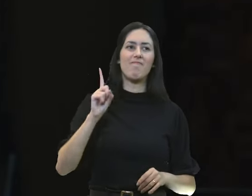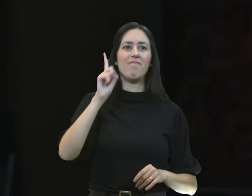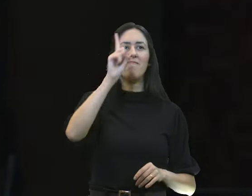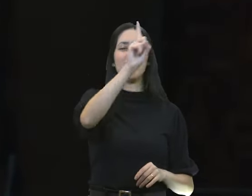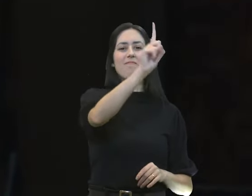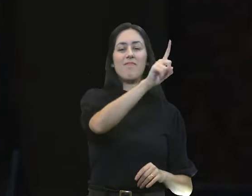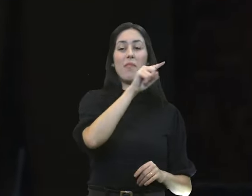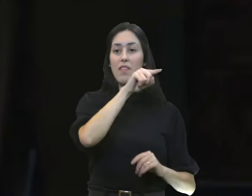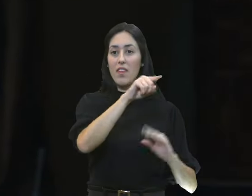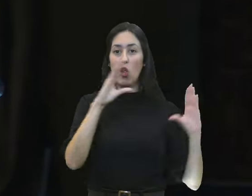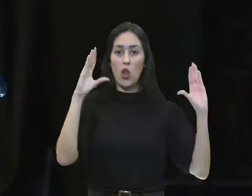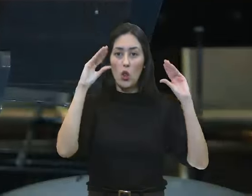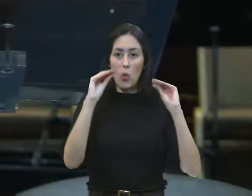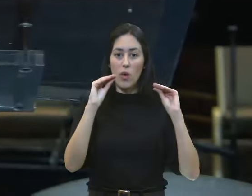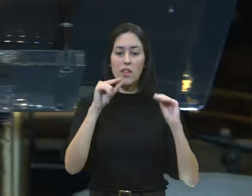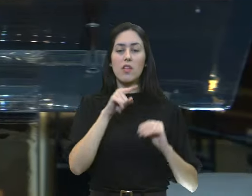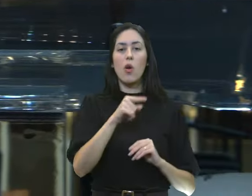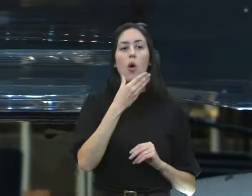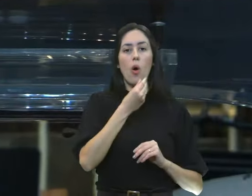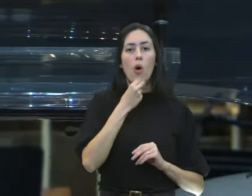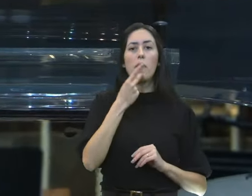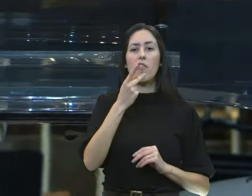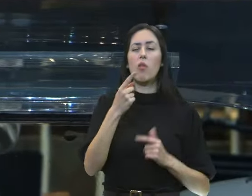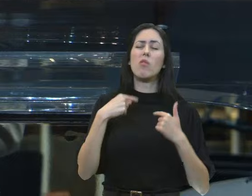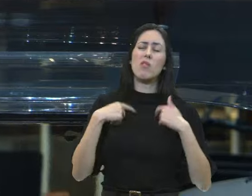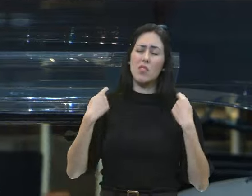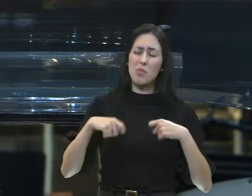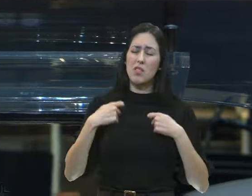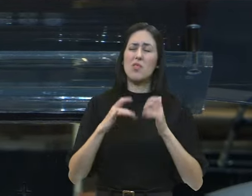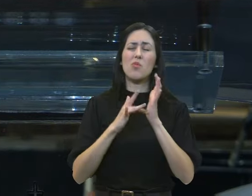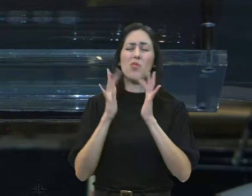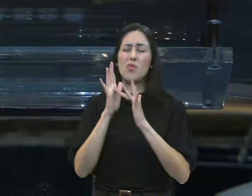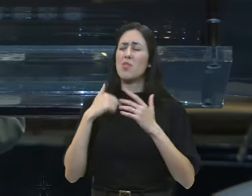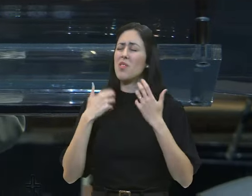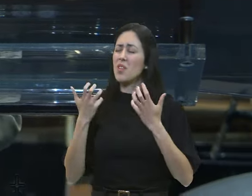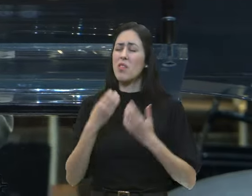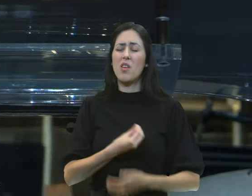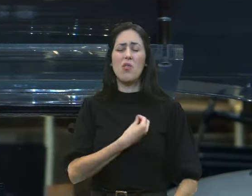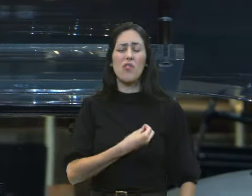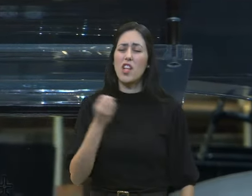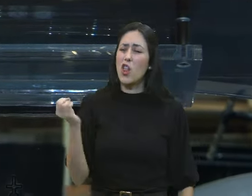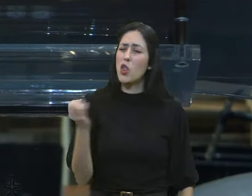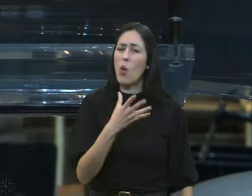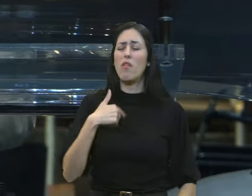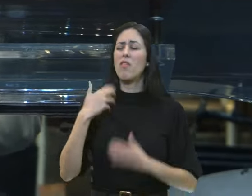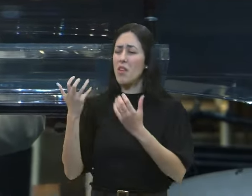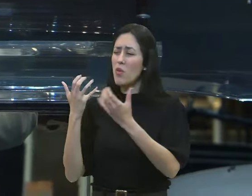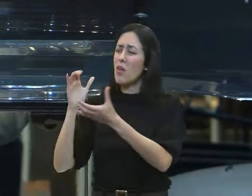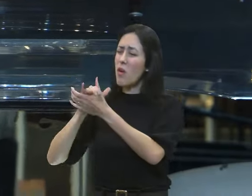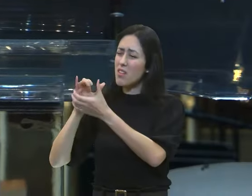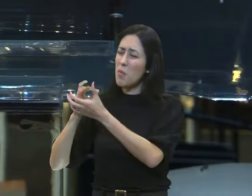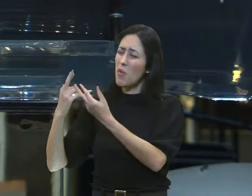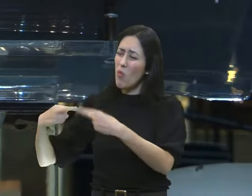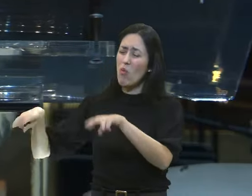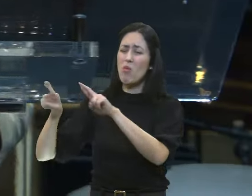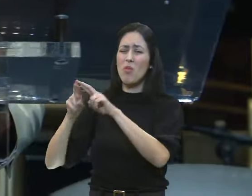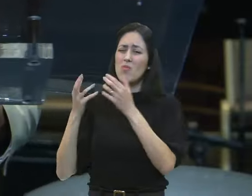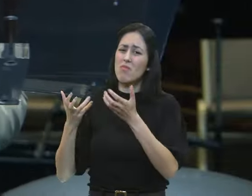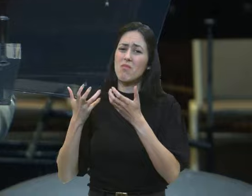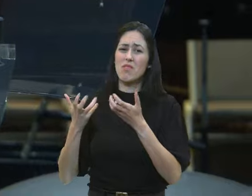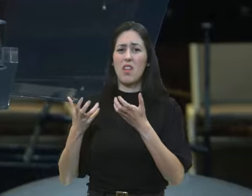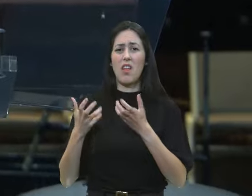E naquela noite ele dizia: eu preciso de Jesus, eu quero uma vida nova, eu quero um casamento de novo. E